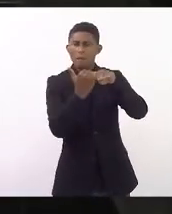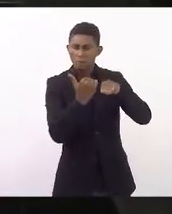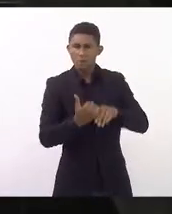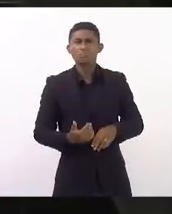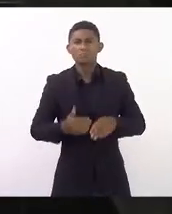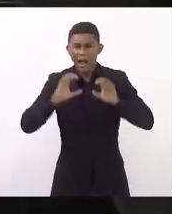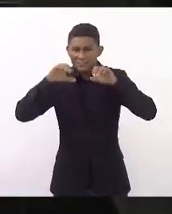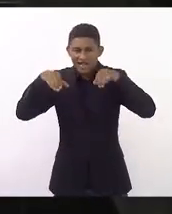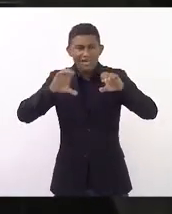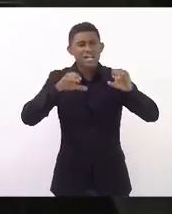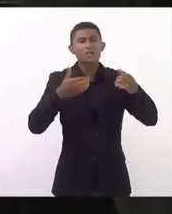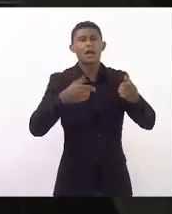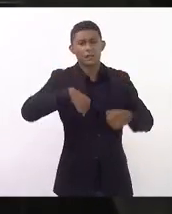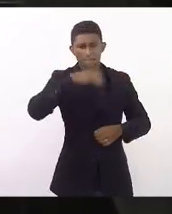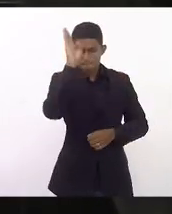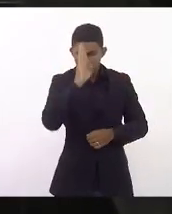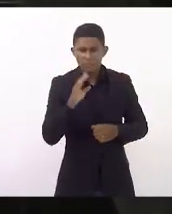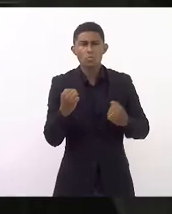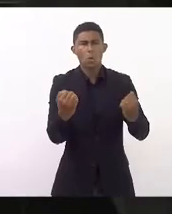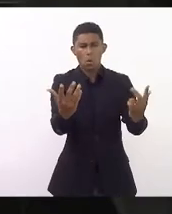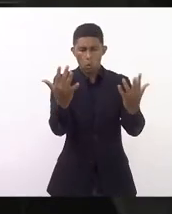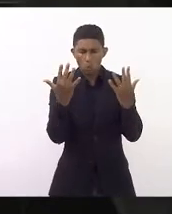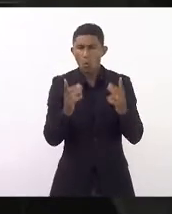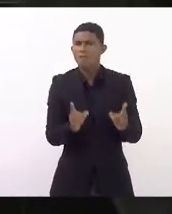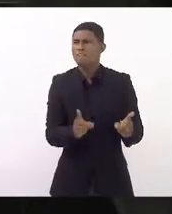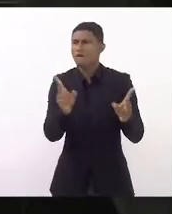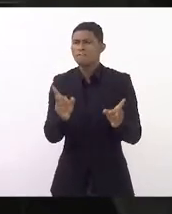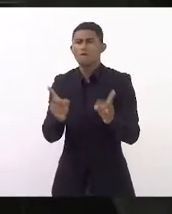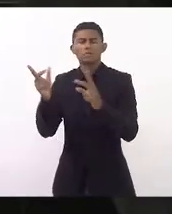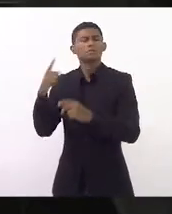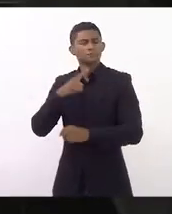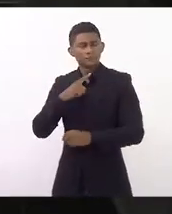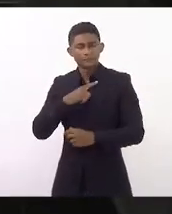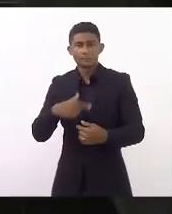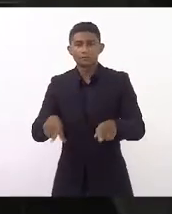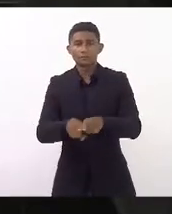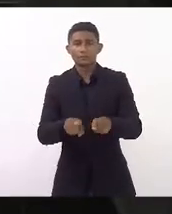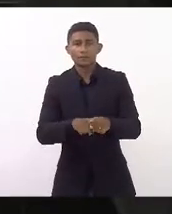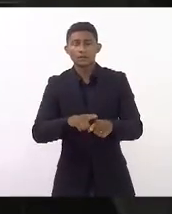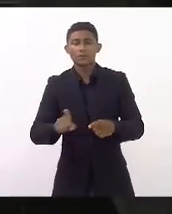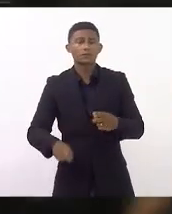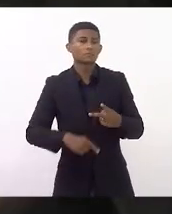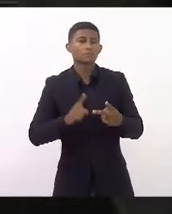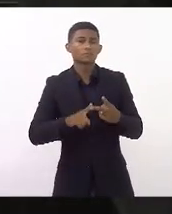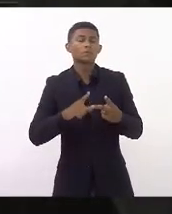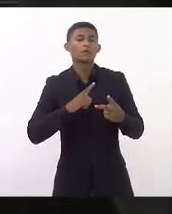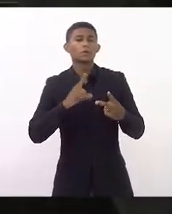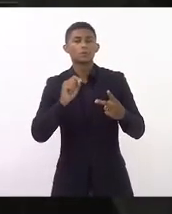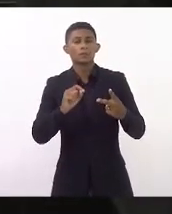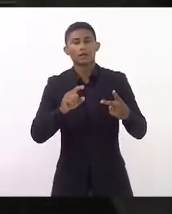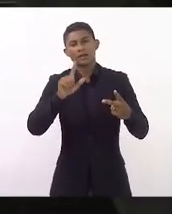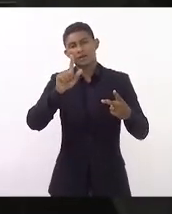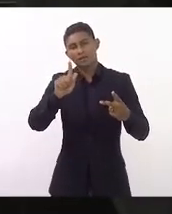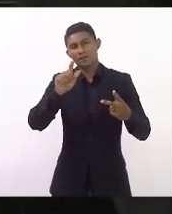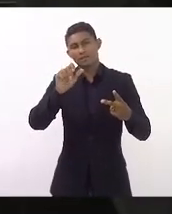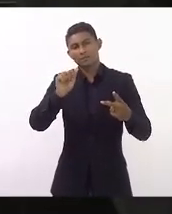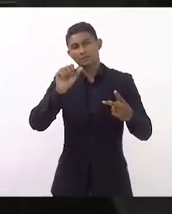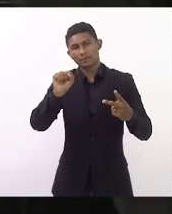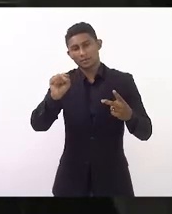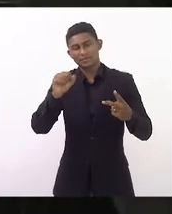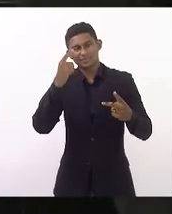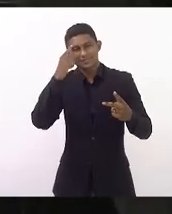todo mundo. O Brasil tem uma produção de gás mal aproveitada. Na Comissão Parlamentar de